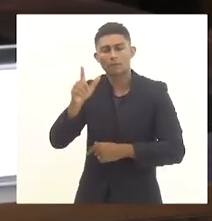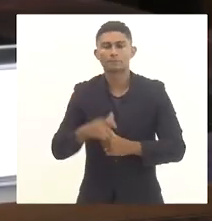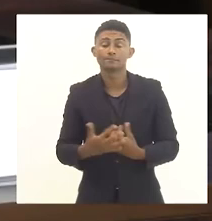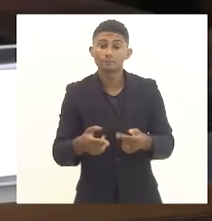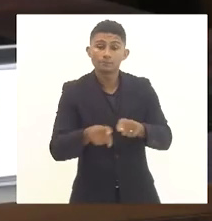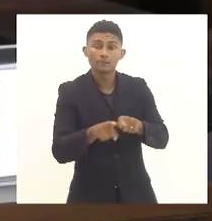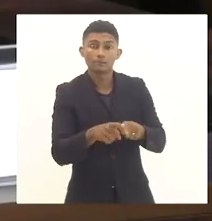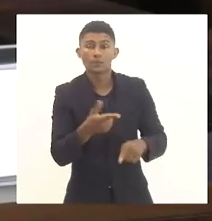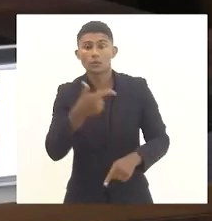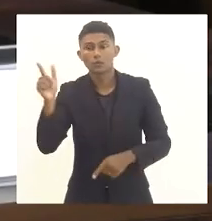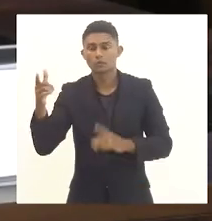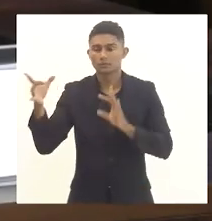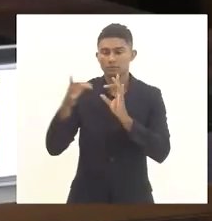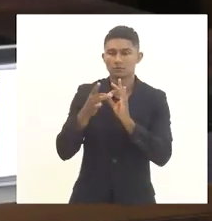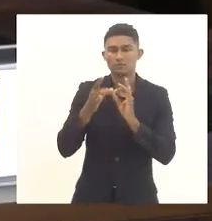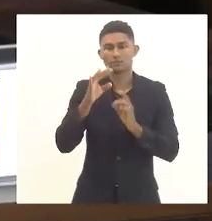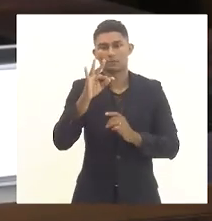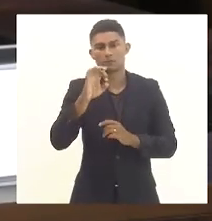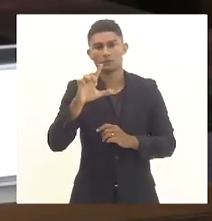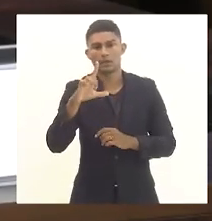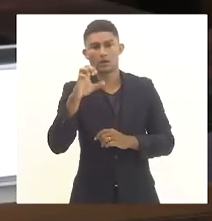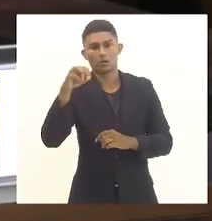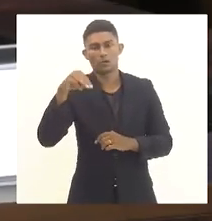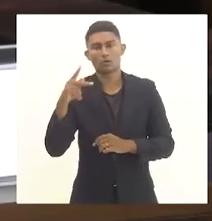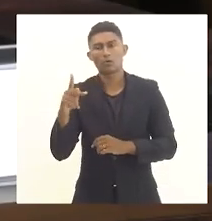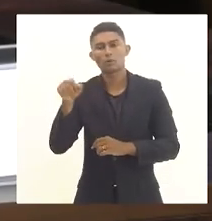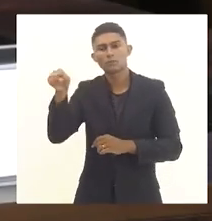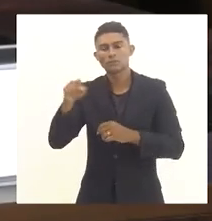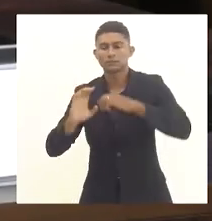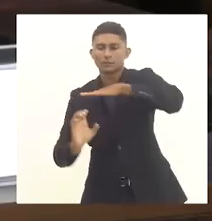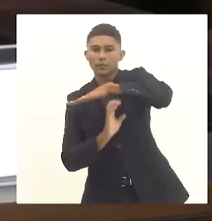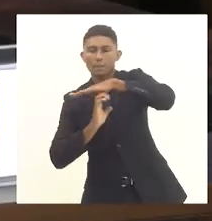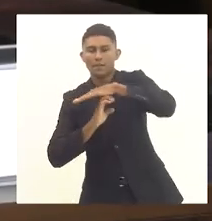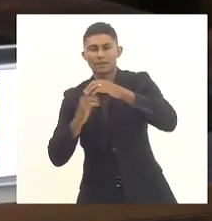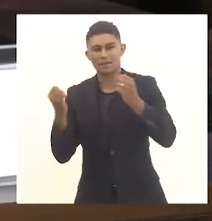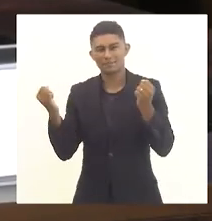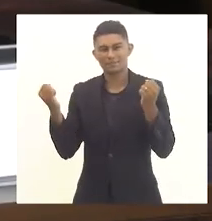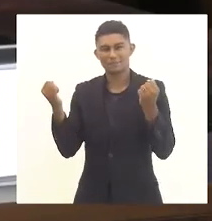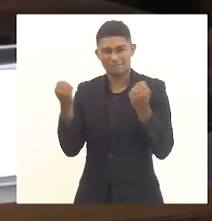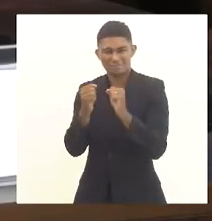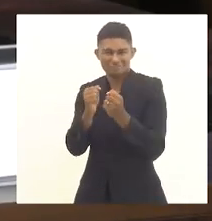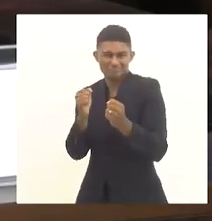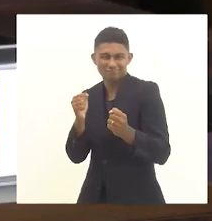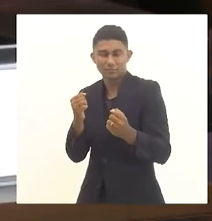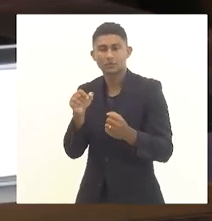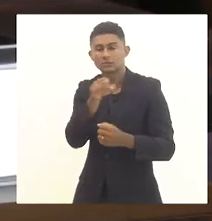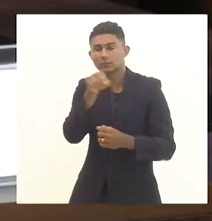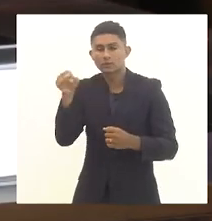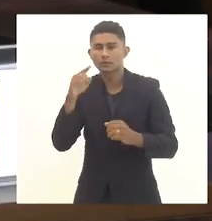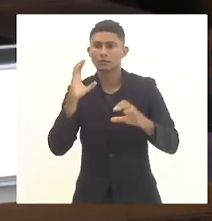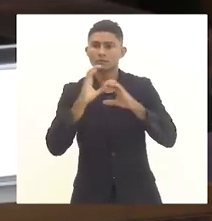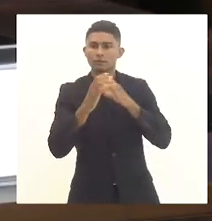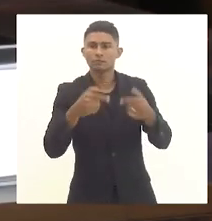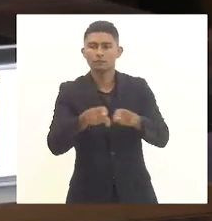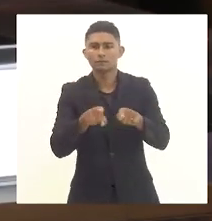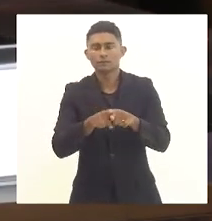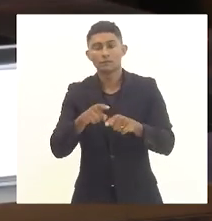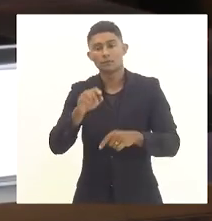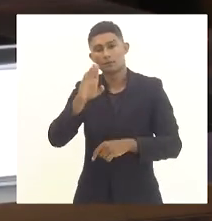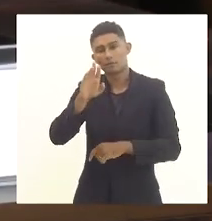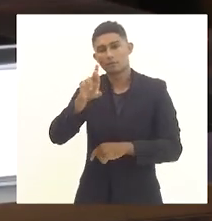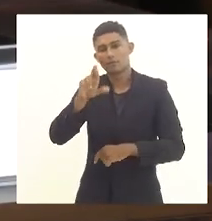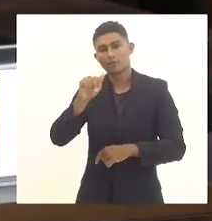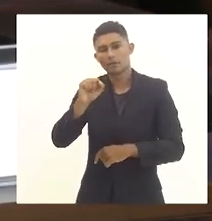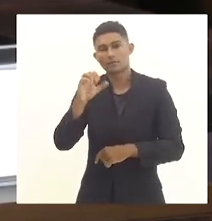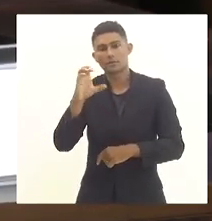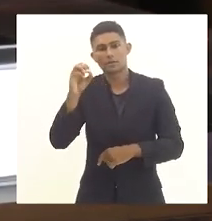que é a Associação de Empresas Médias e Pequenas Competitivas, prestadores de telecomunicações, e também a Brascom, associação que